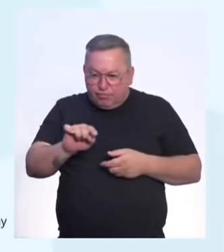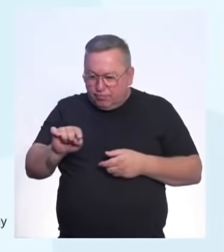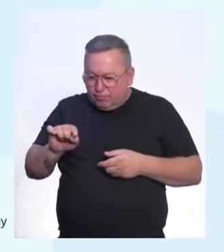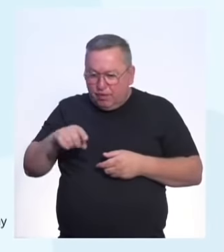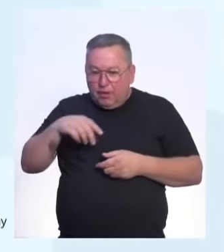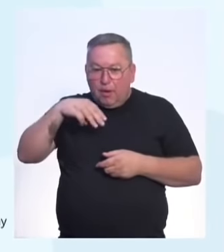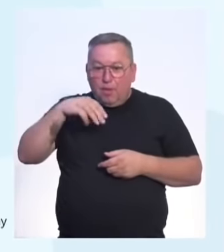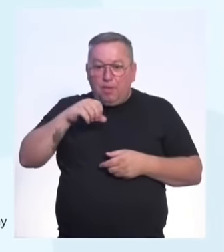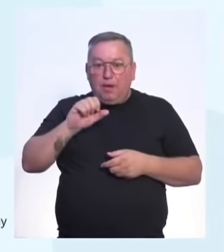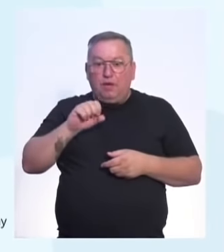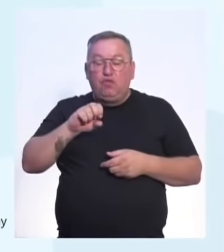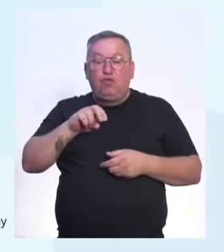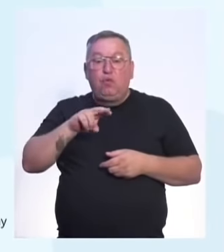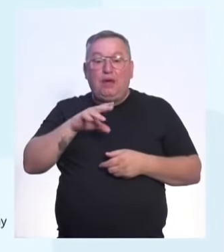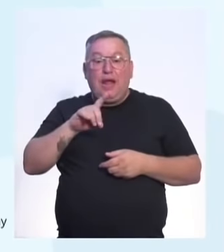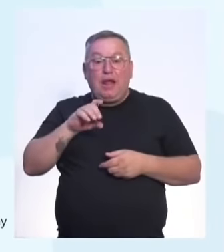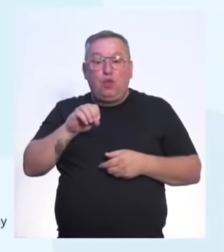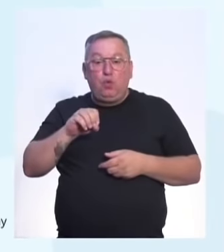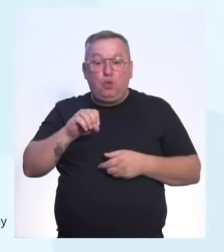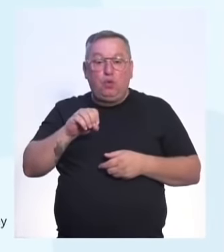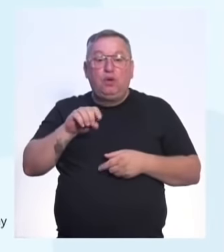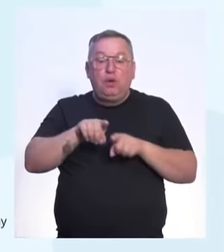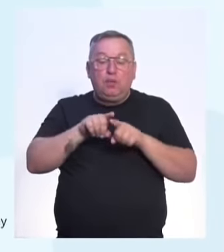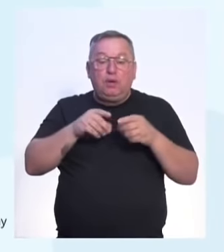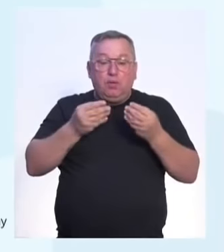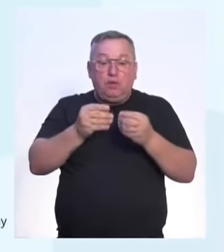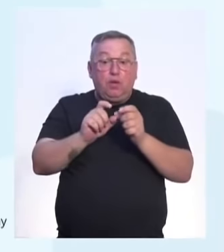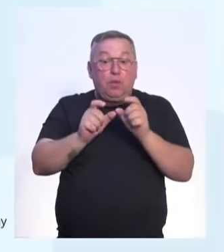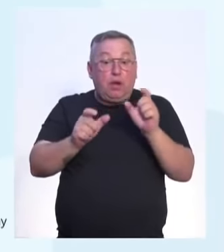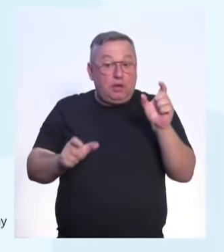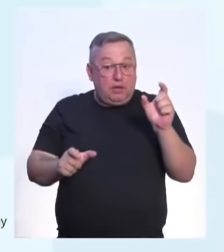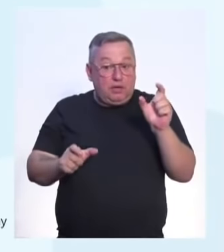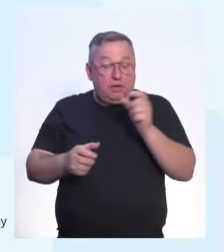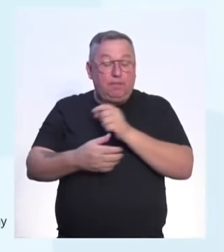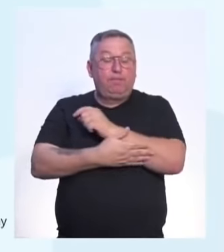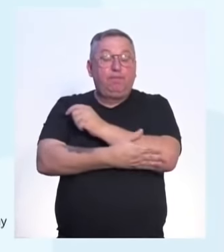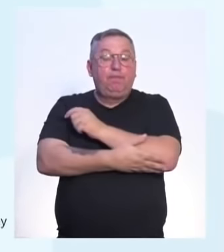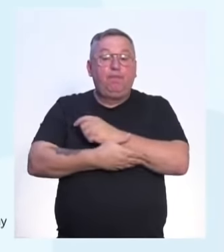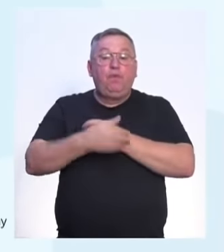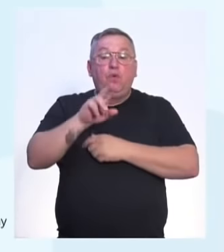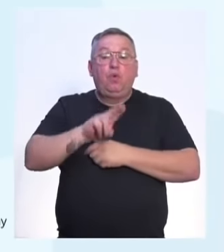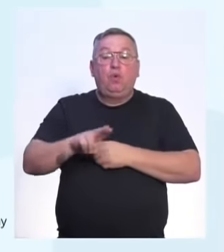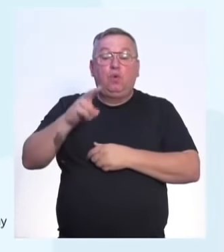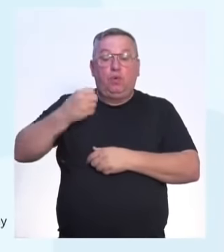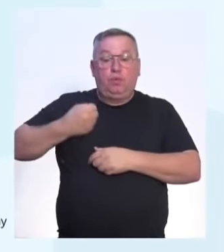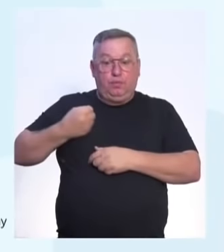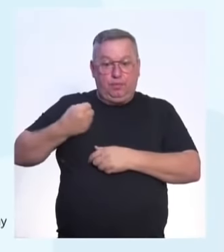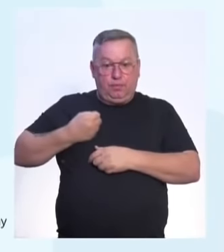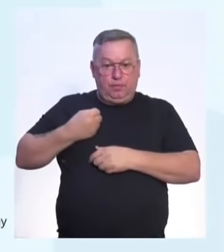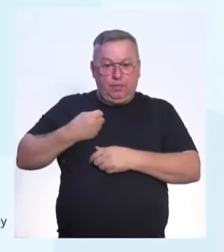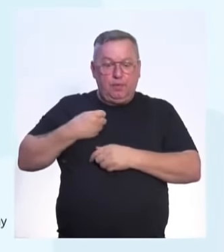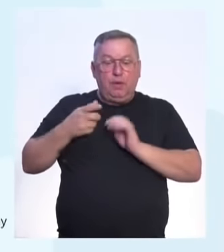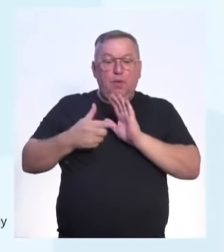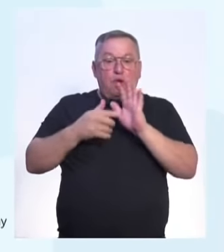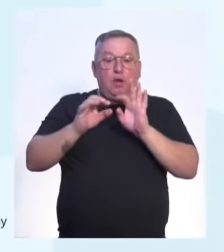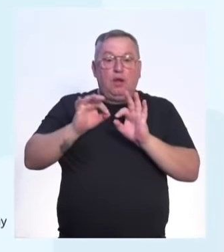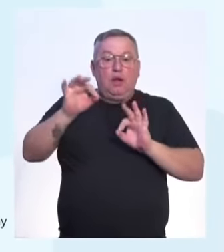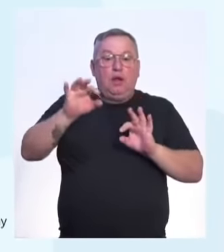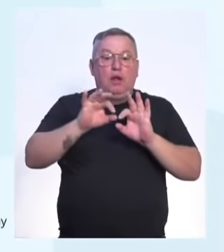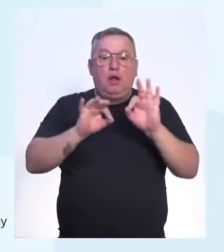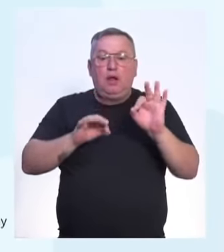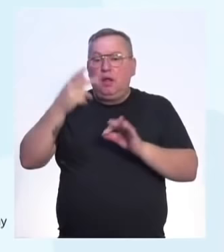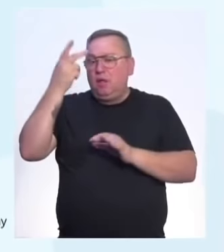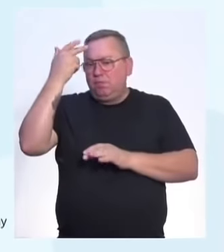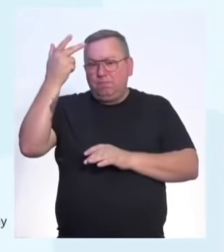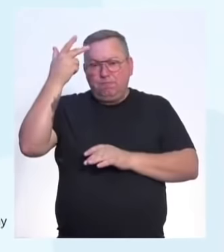estamos estabelecendo uma grandeza. Tudo bem? O uso de valores numéricos para expressar medidas é muito